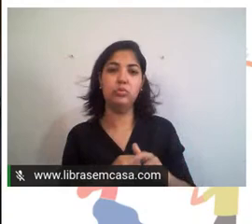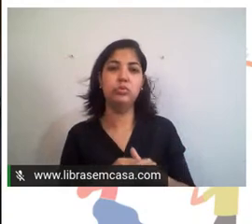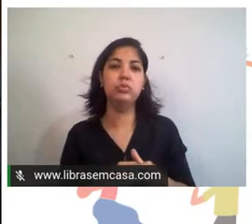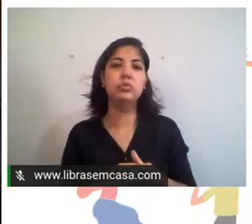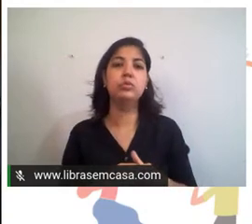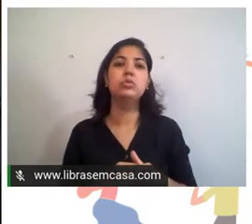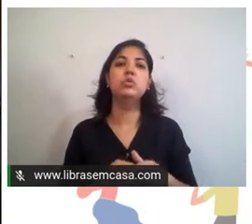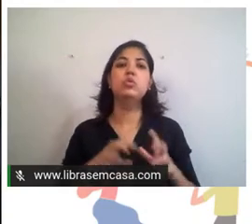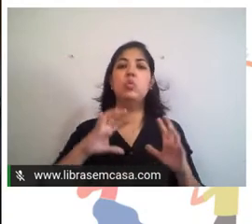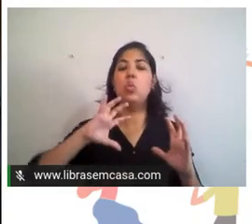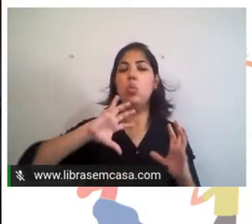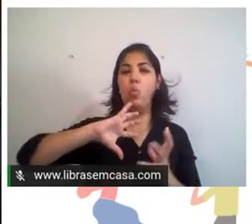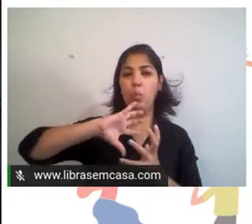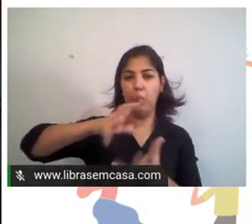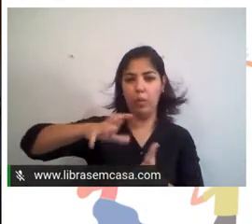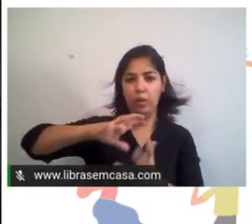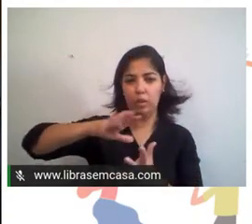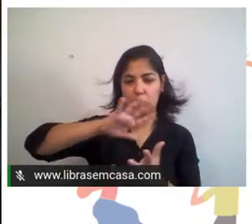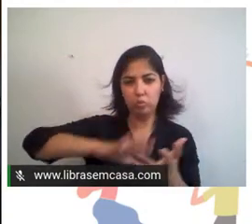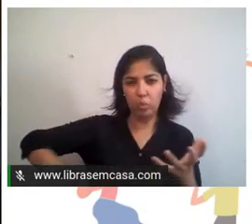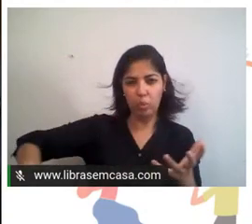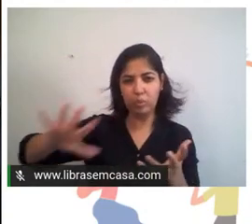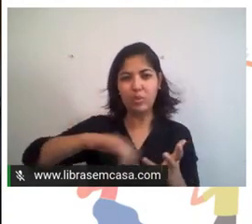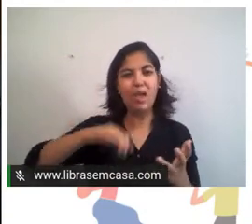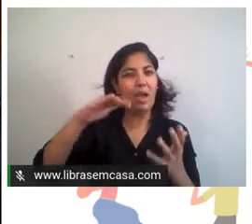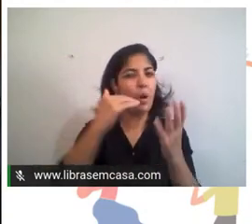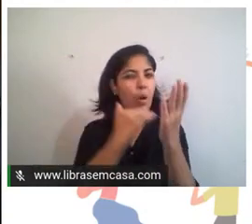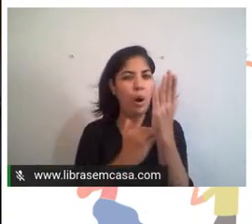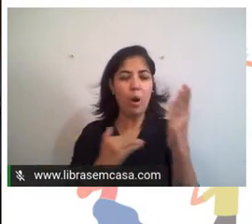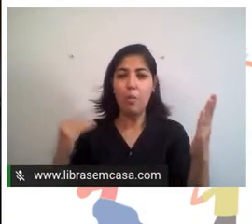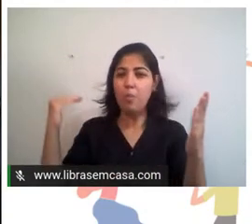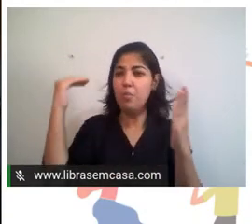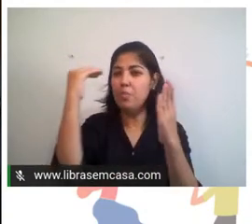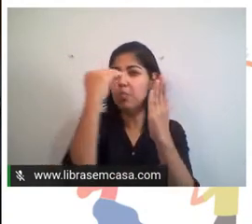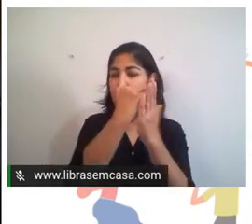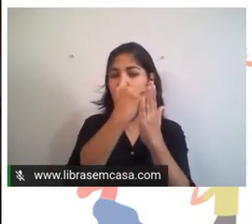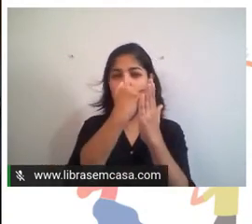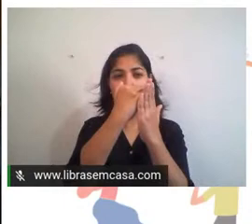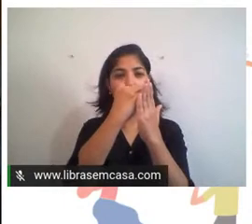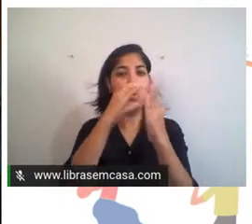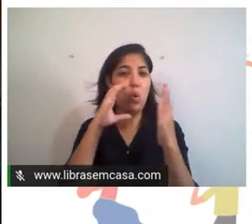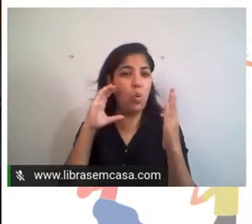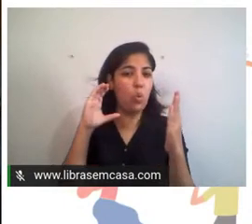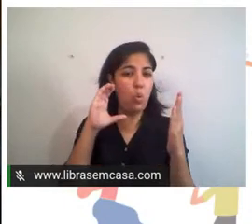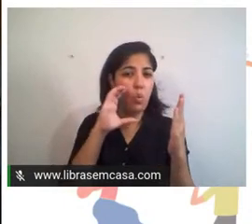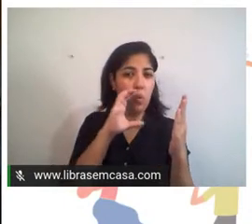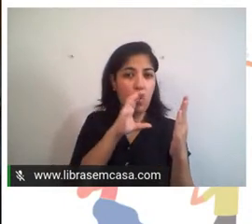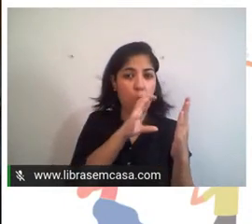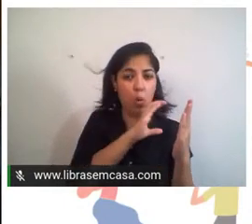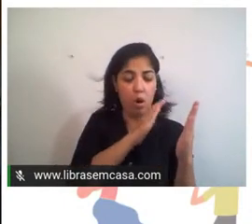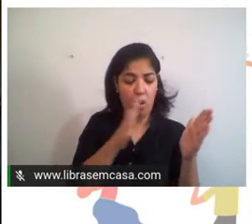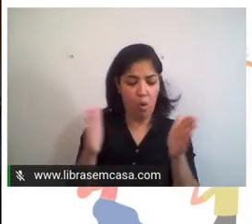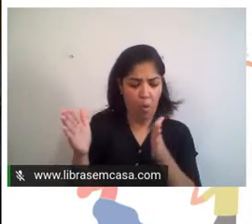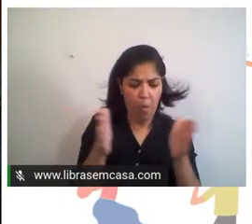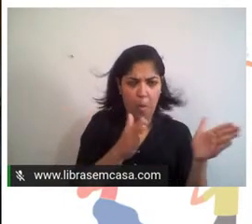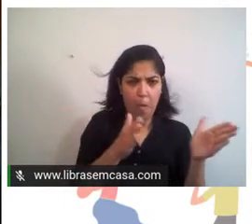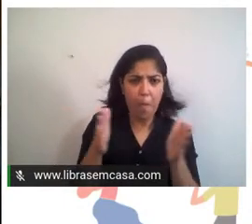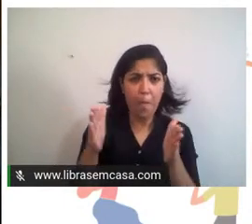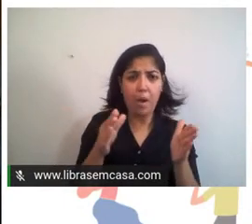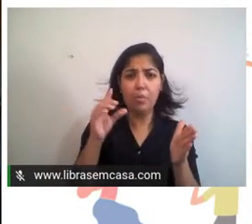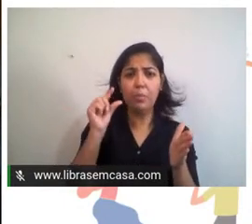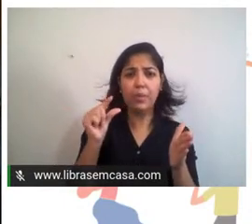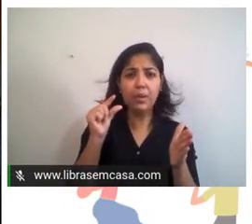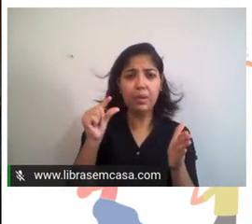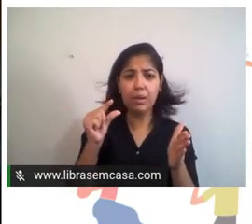planeta. Isso é um aumento brutal de temperatura num espaço de tempo muito pequeno, que vai ter uma